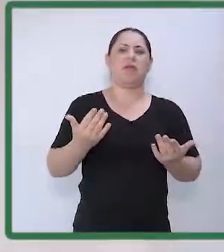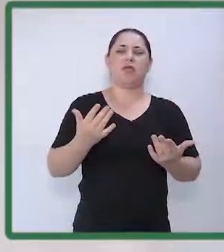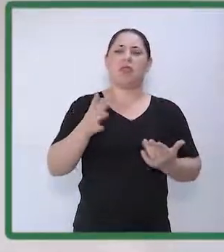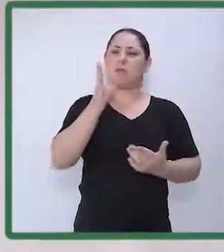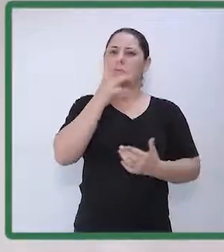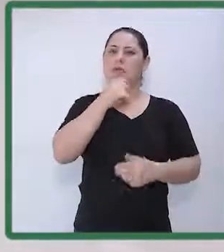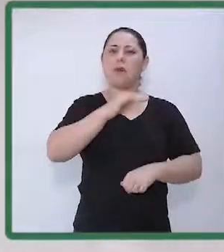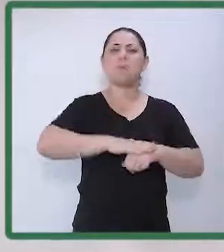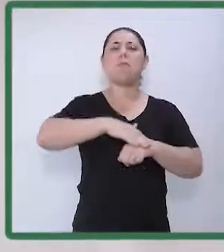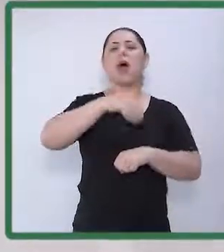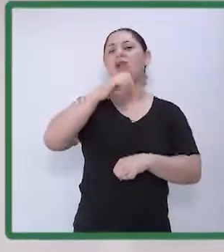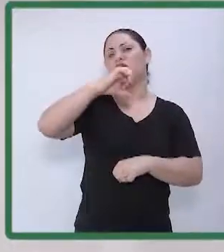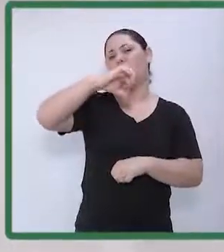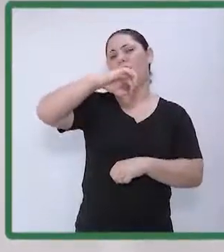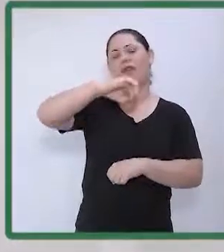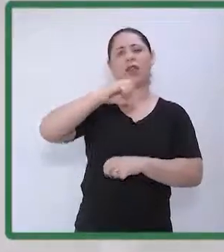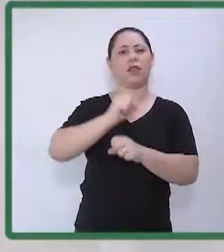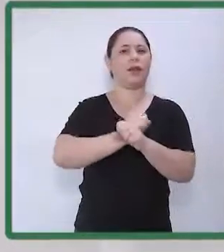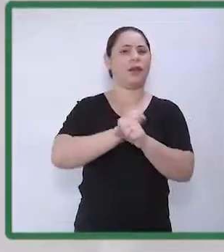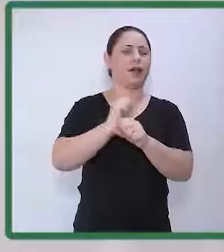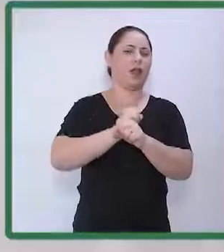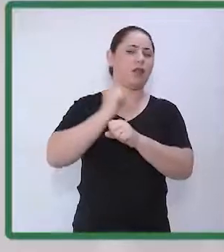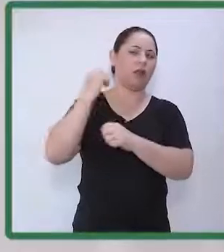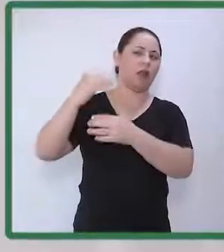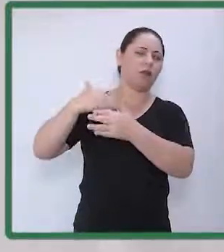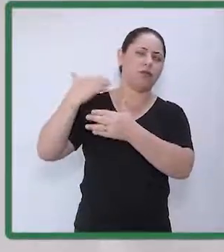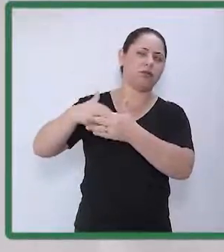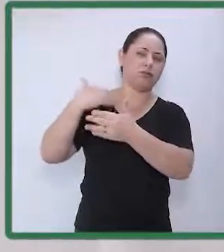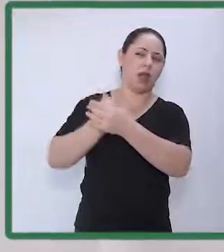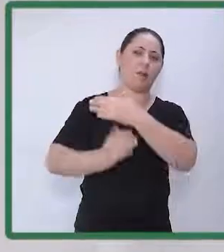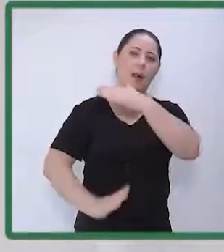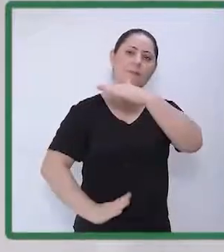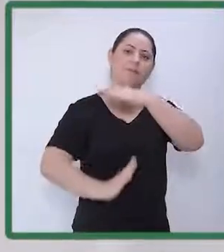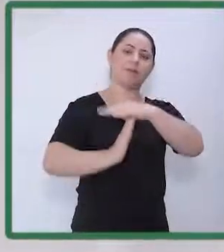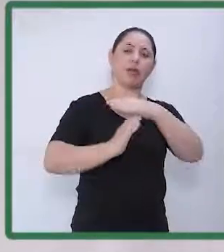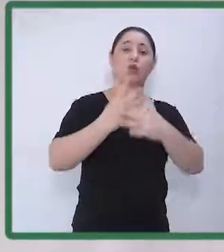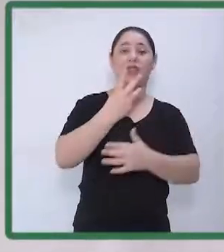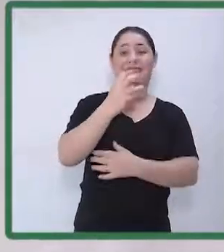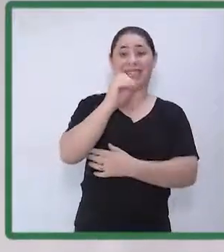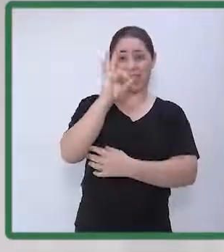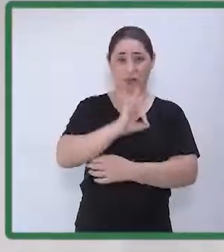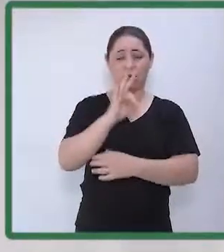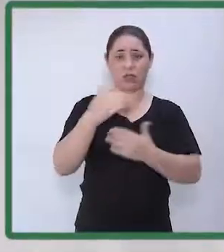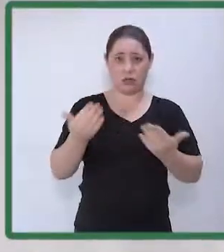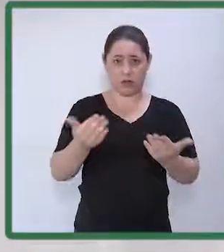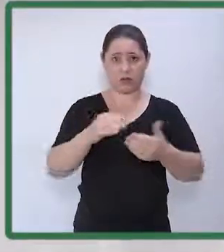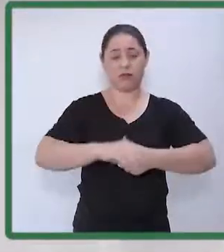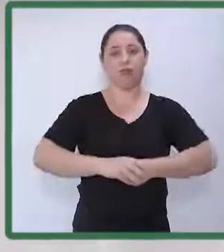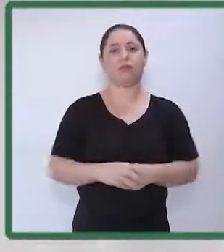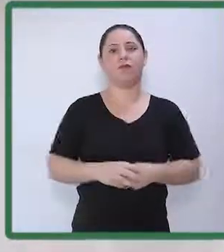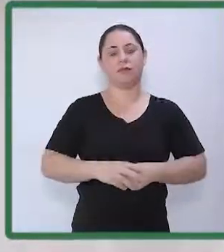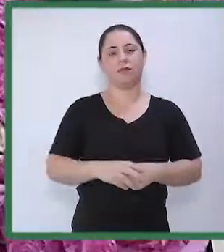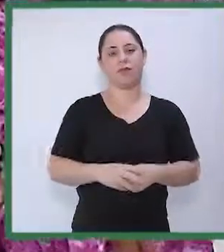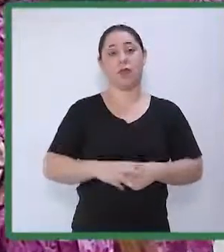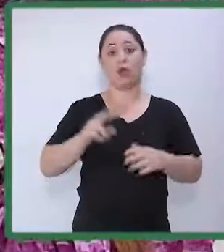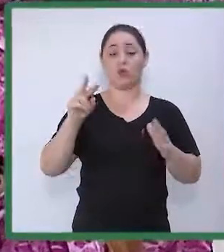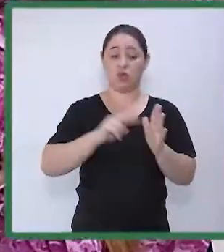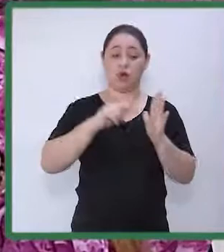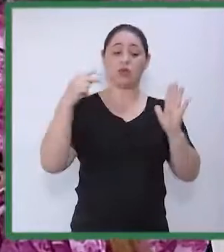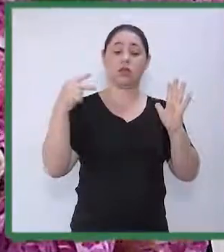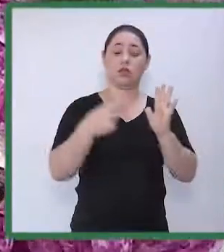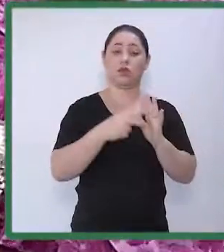ter que demorar mais 90 anos para a gente atingir aí os 30%? Né? Então, assim,